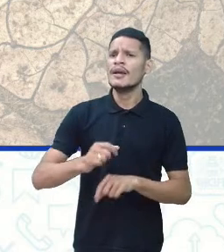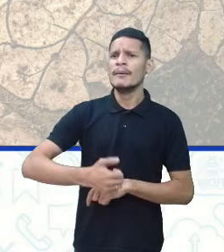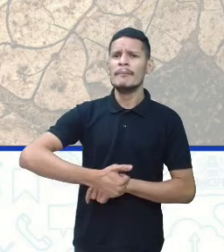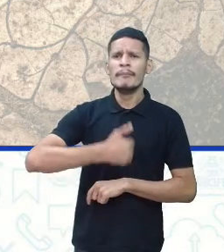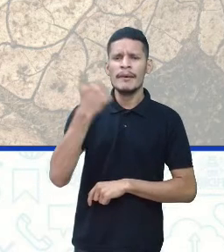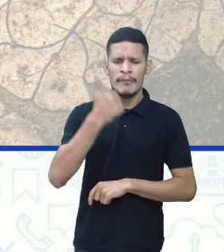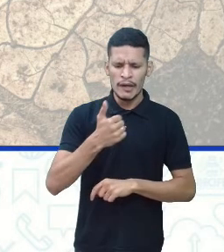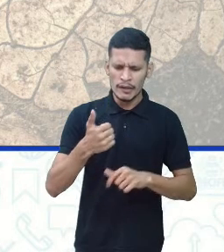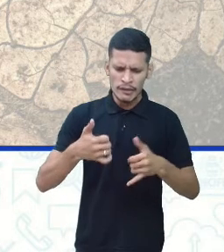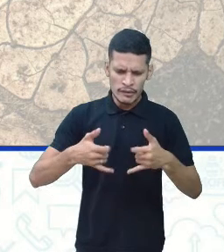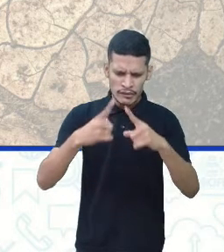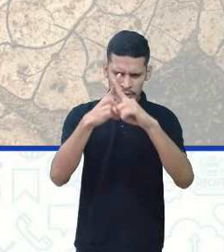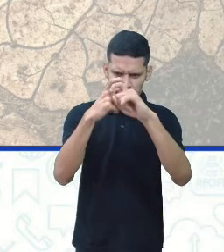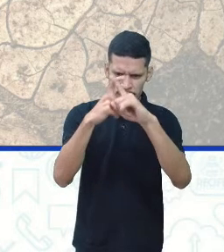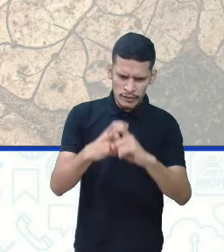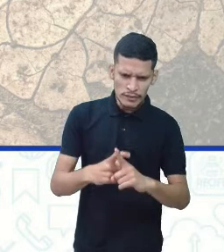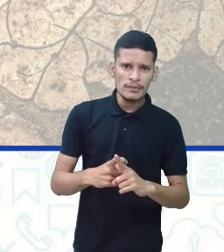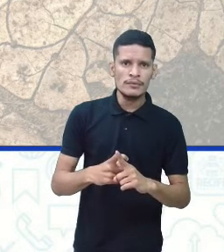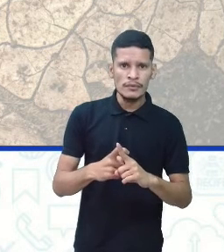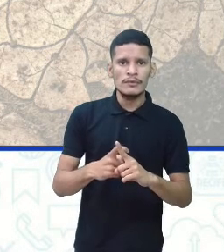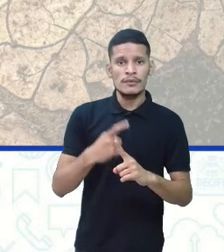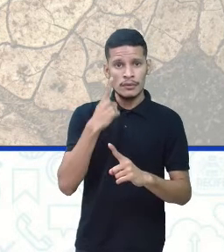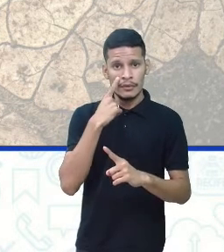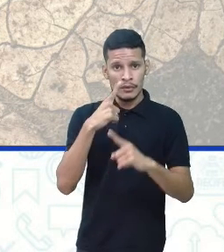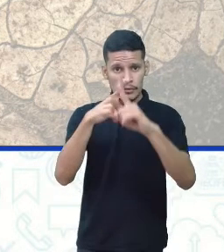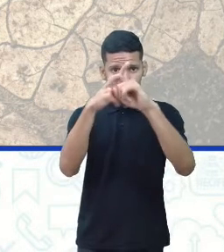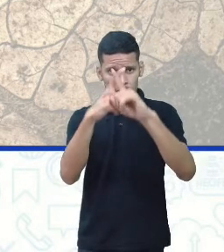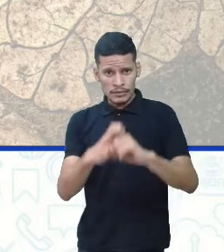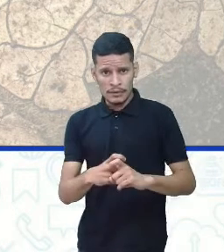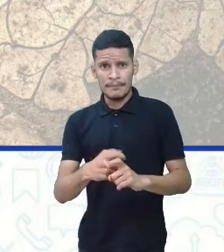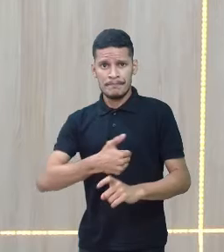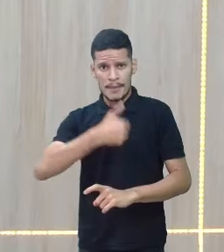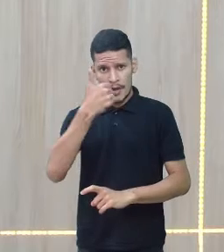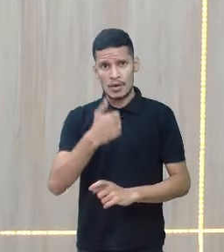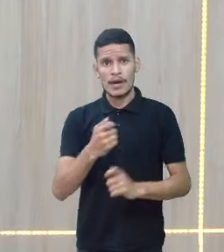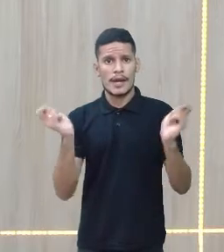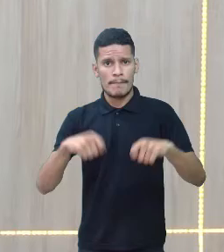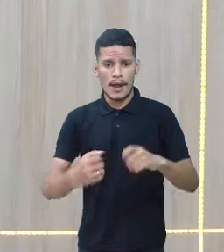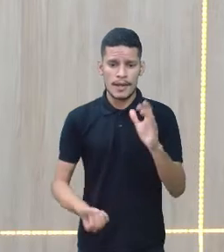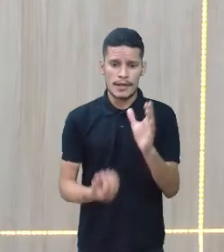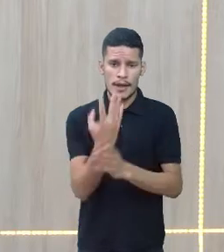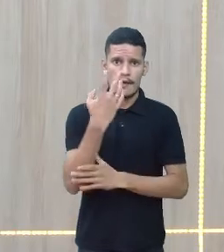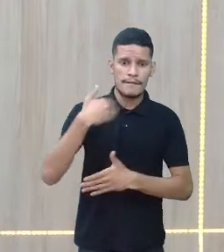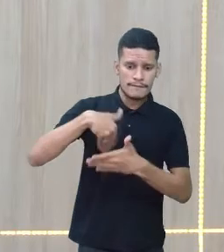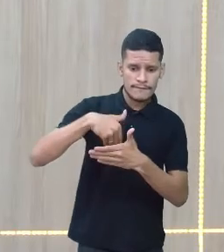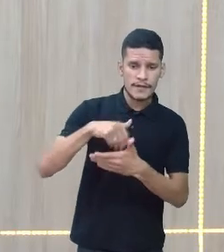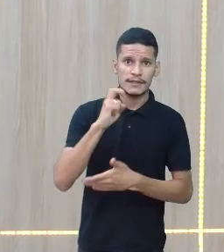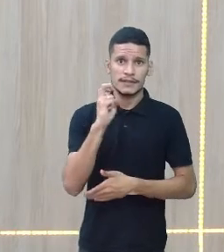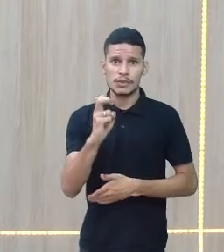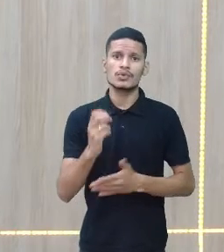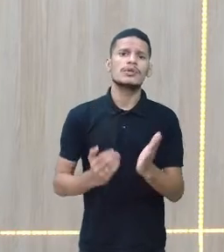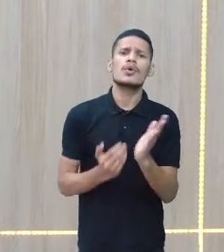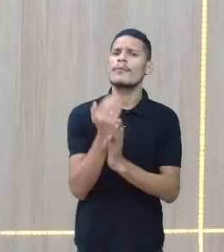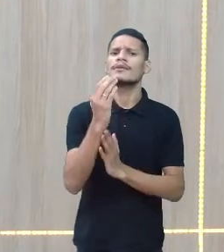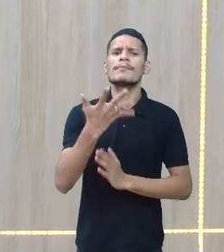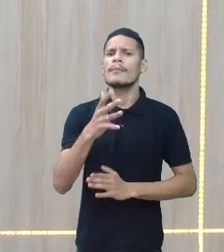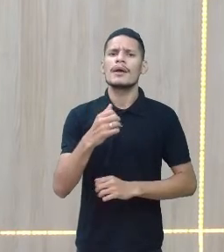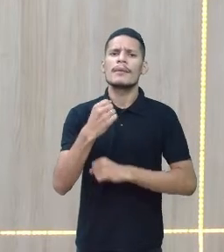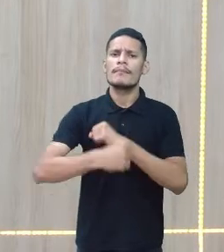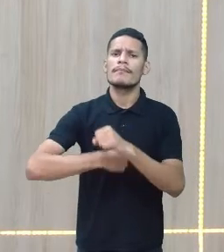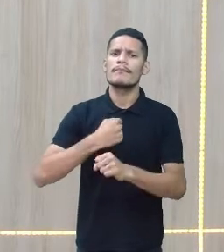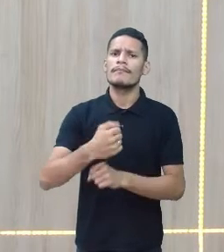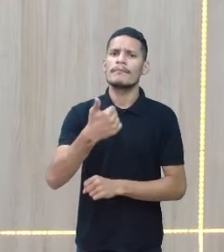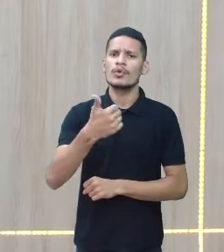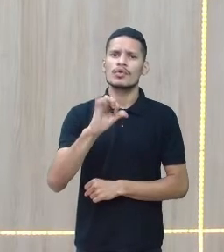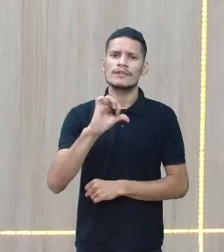das primeiras competições, né? Ele surge, o futebol de 5 surge lá na década de 20, como a gente